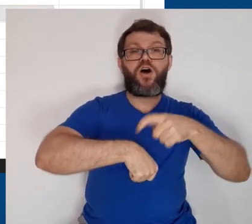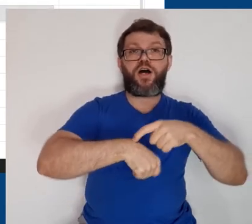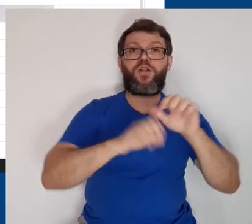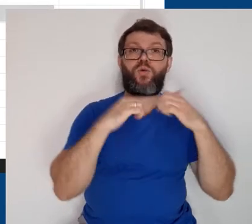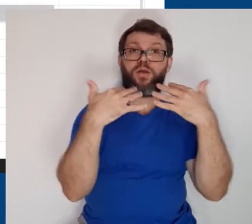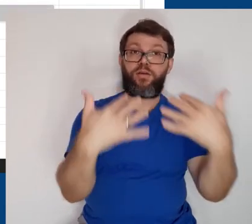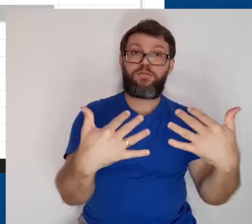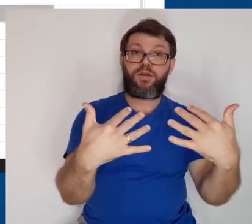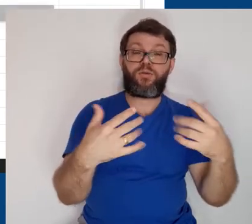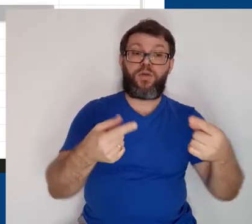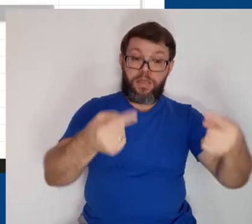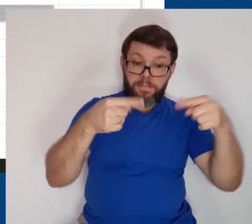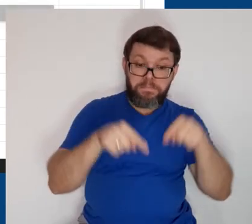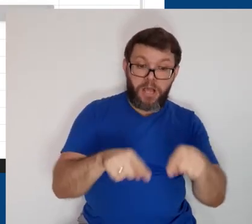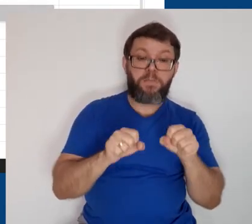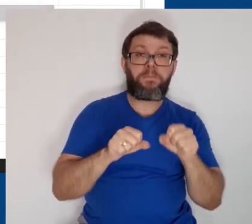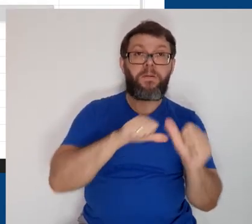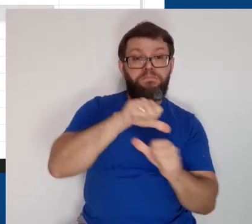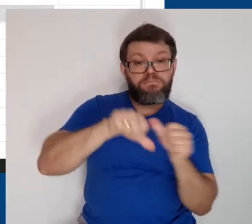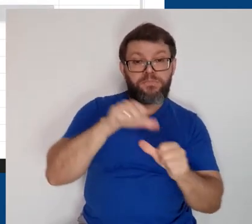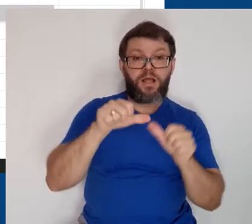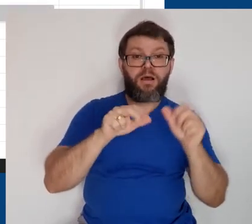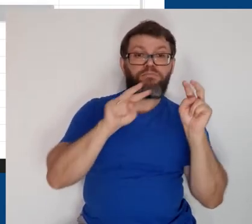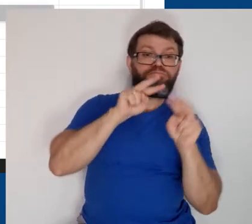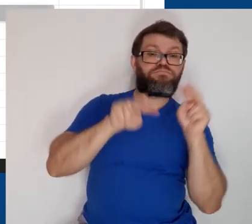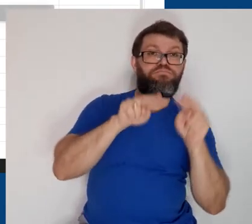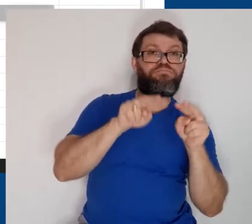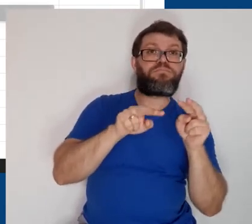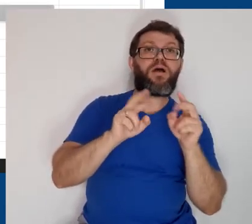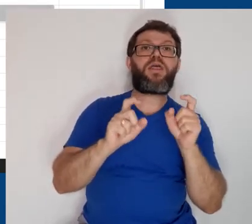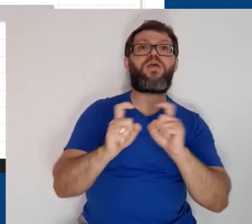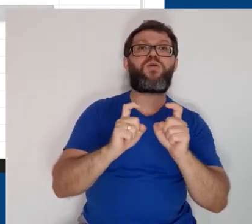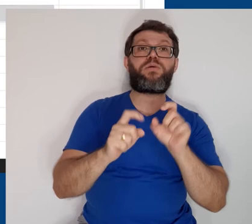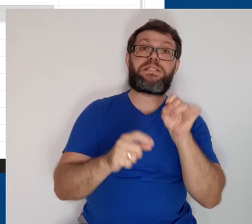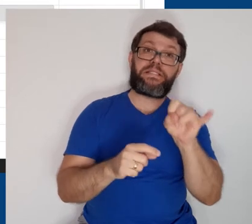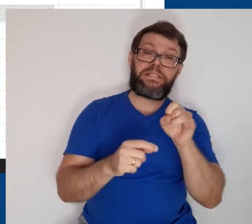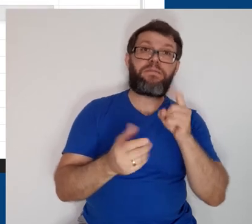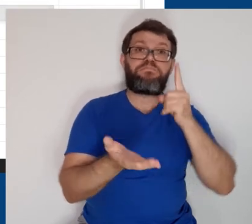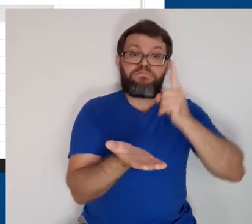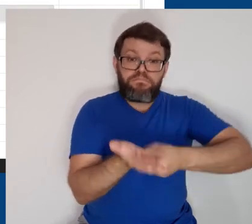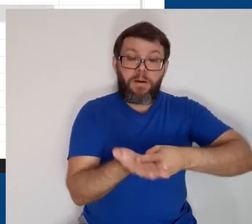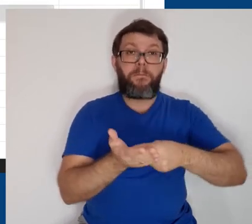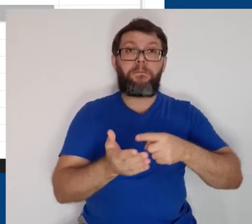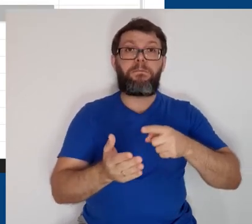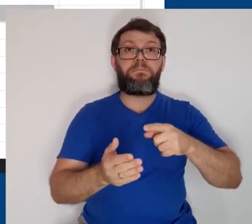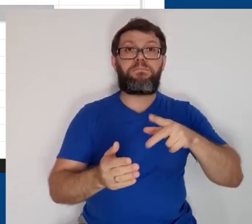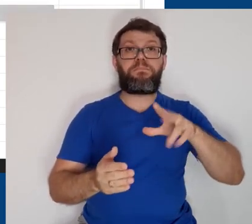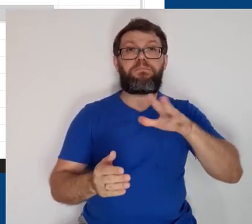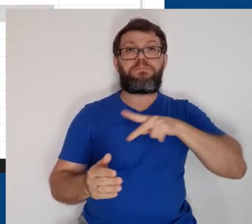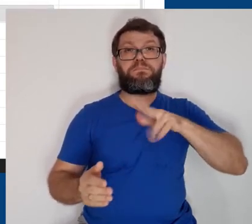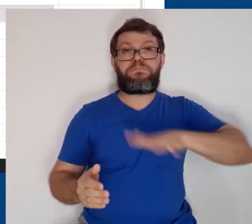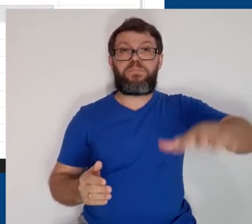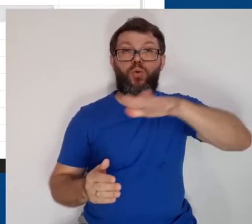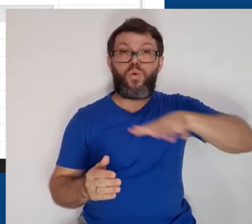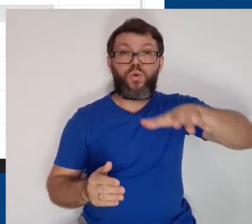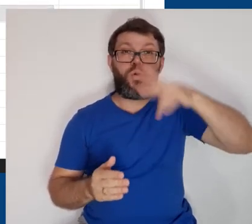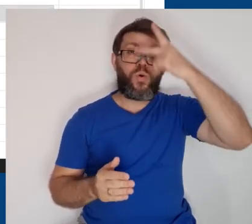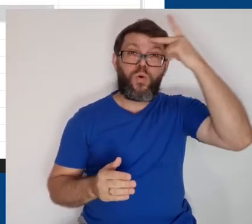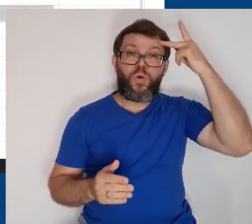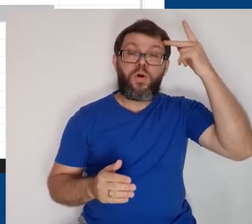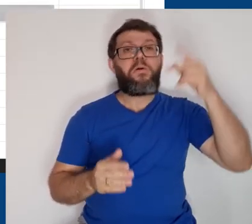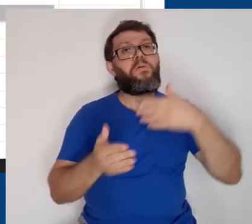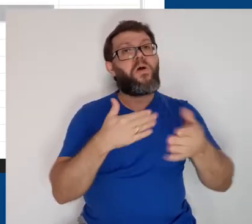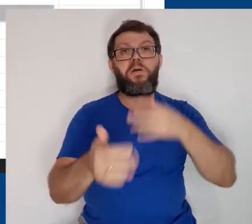ocupado ou livre durante esse evento e abaixo mudamos a visibilidade e quando o evento está marcado